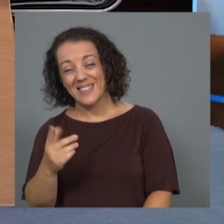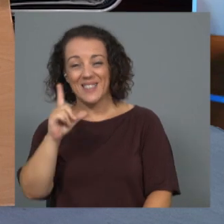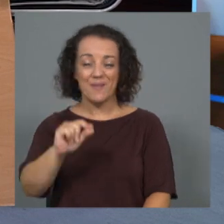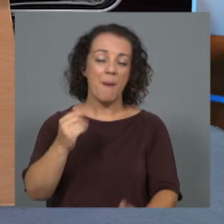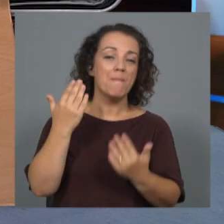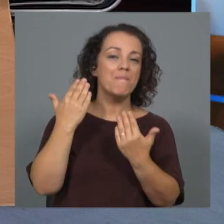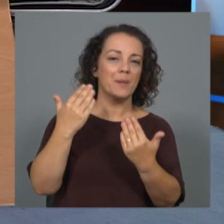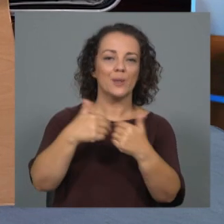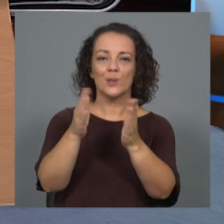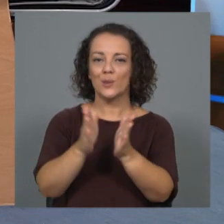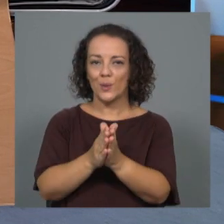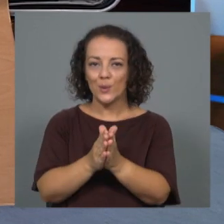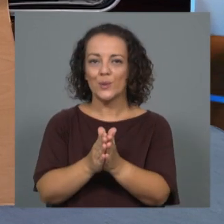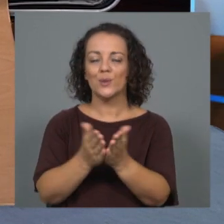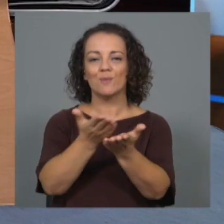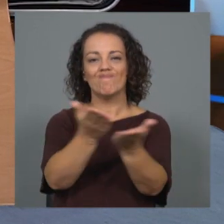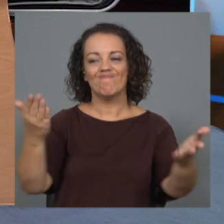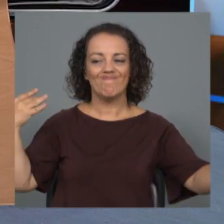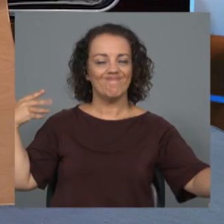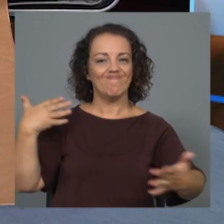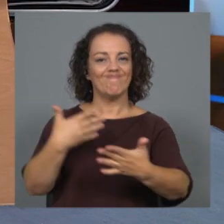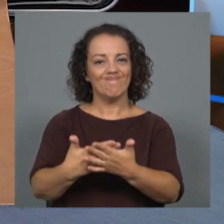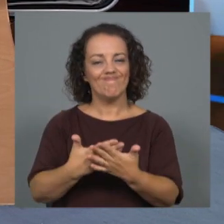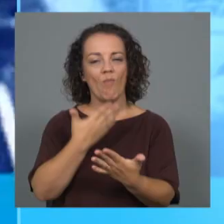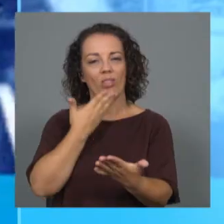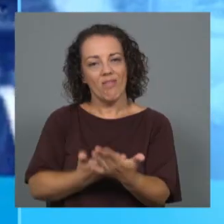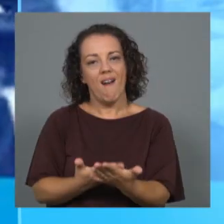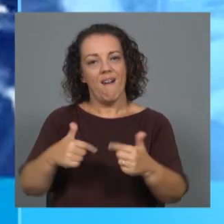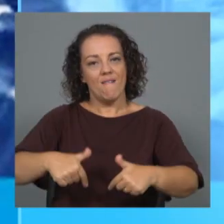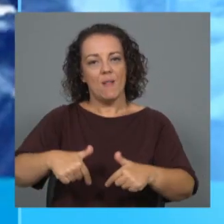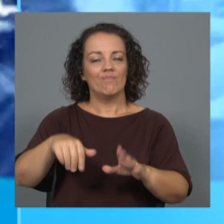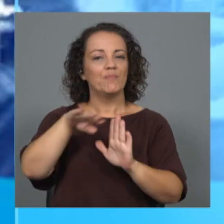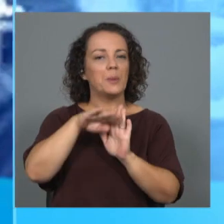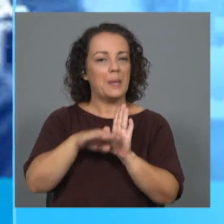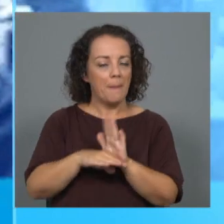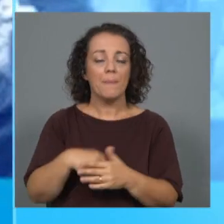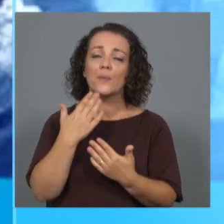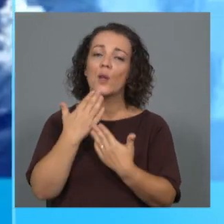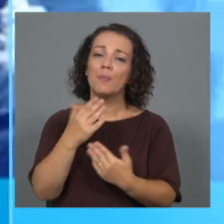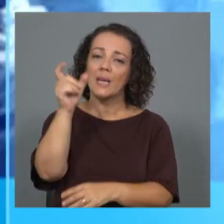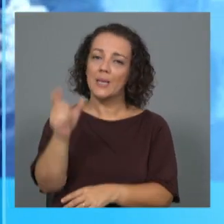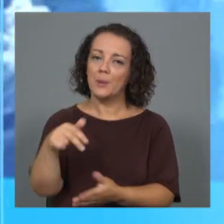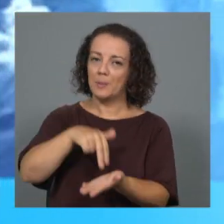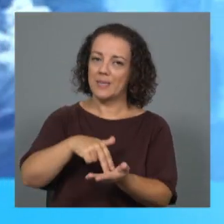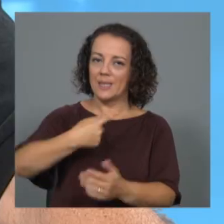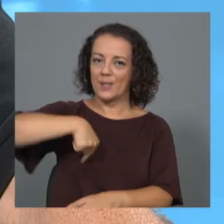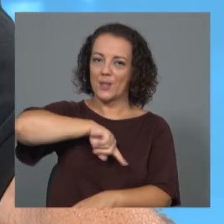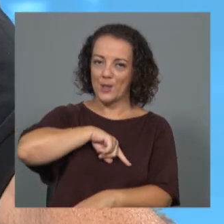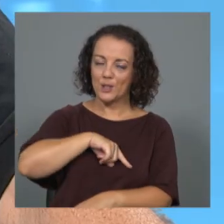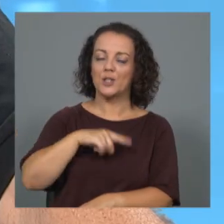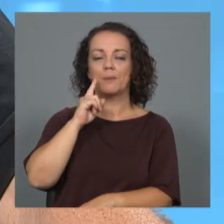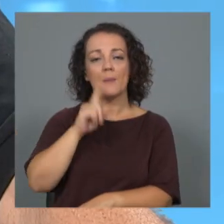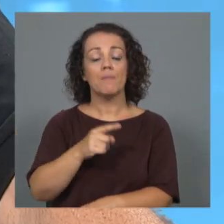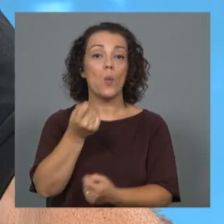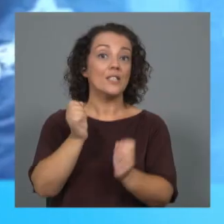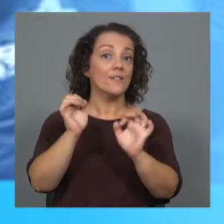também a todos aqueles que contribuíram ao longo deste tempo para fazer este espaço. Obrigado pela sua presença hoje aqui entre nós uma vez mais. A